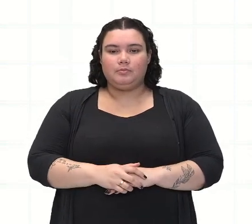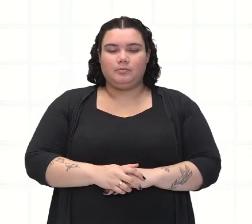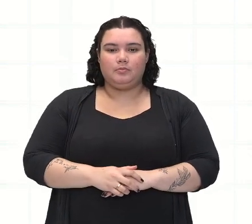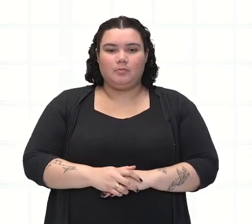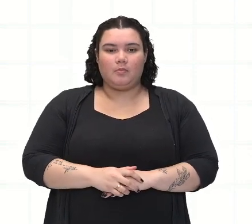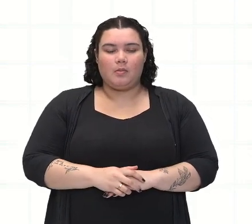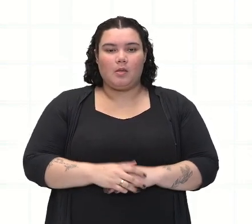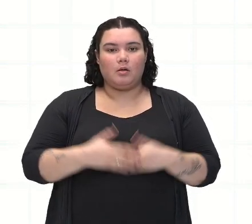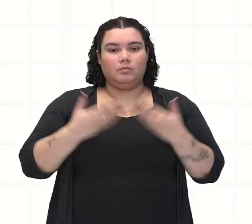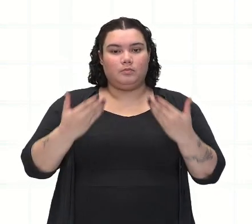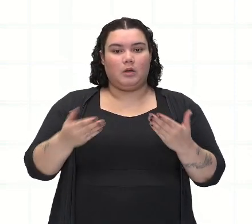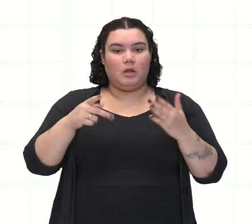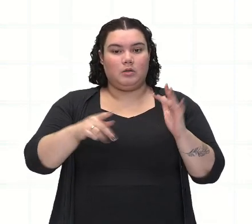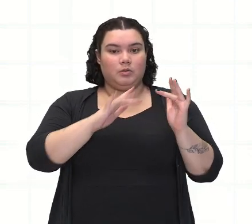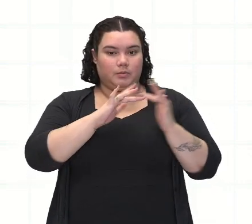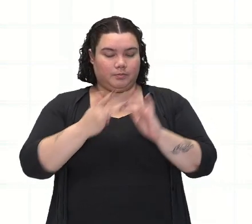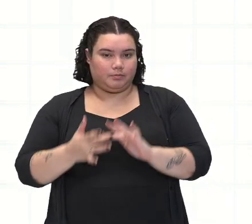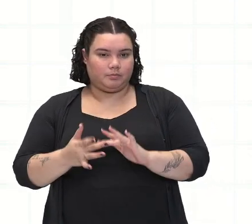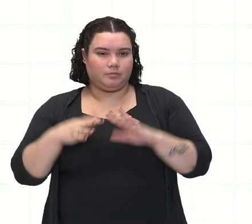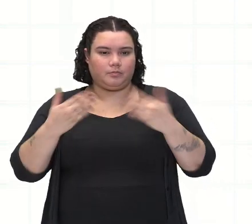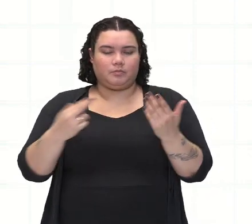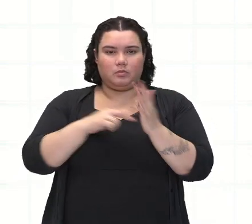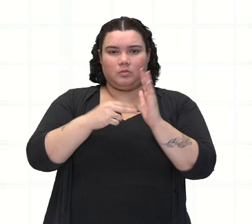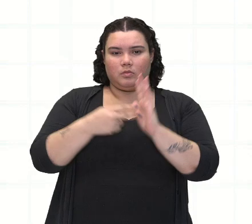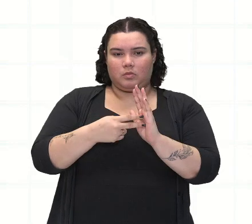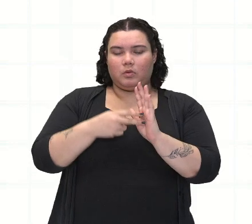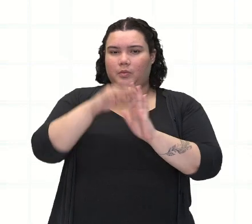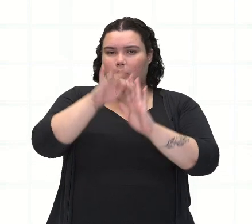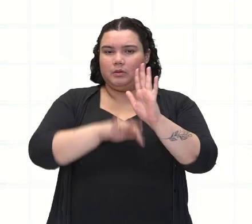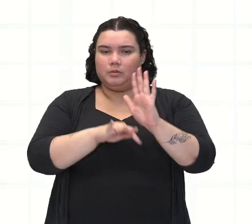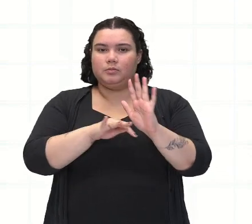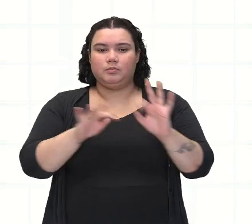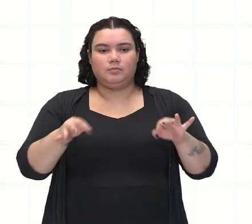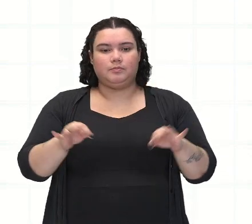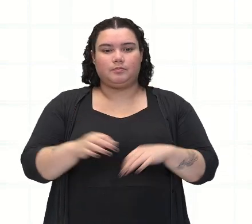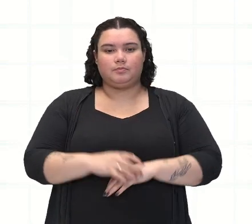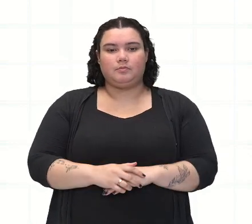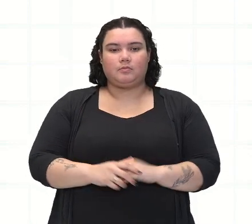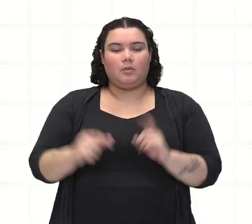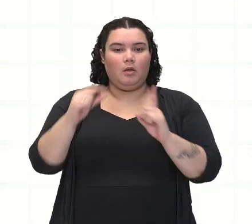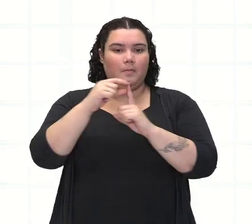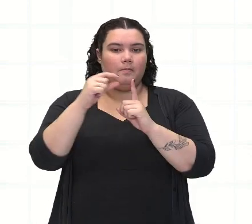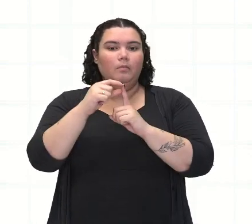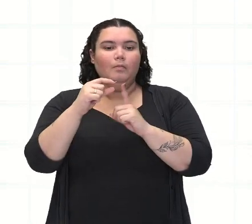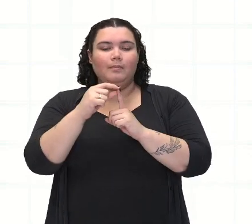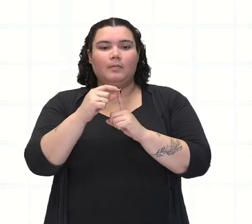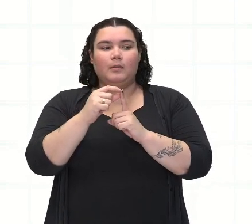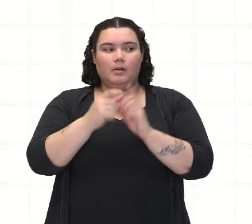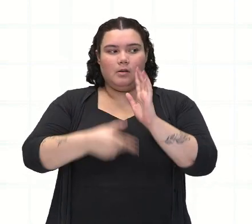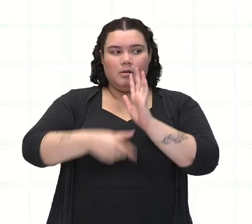anteriormente no contexto, ou seja, no texto, né? Uma palavra